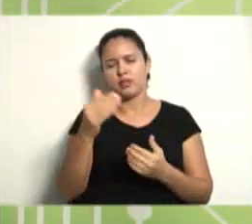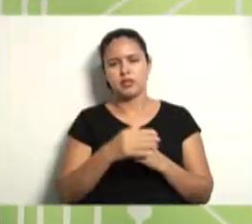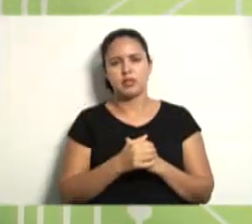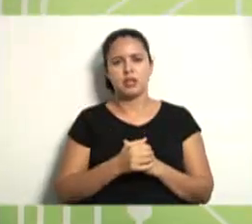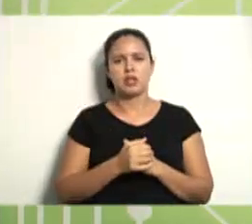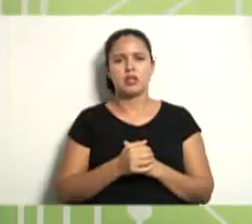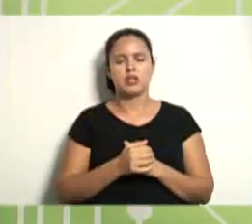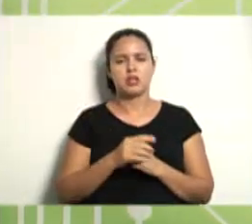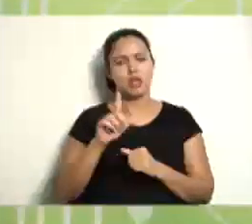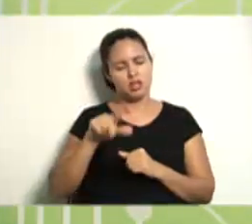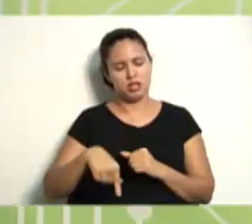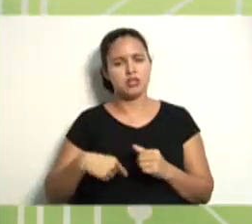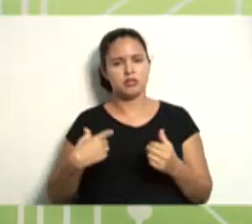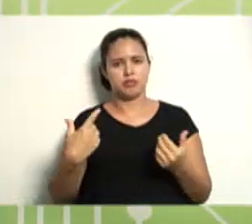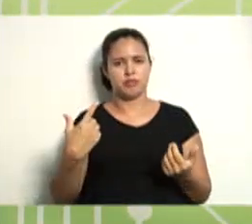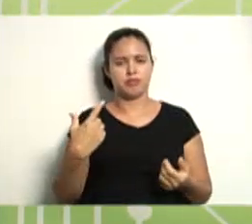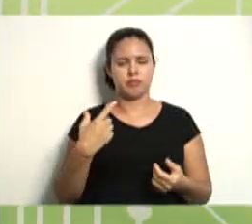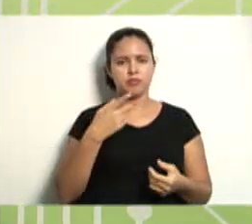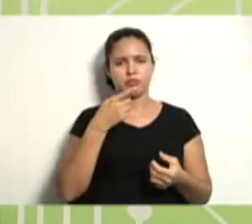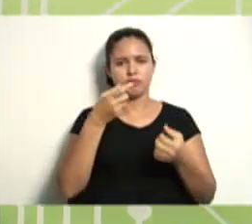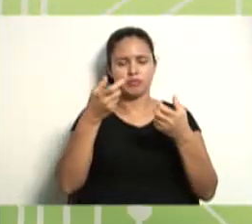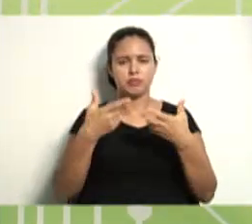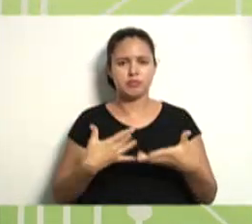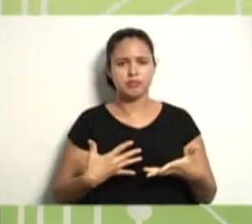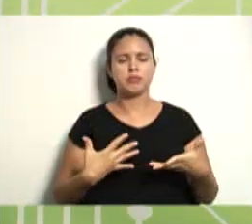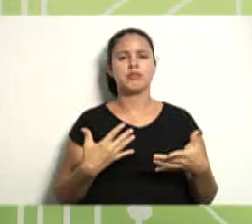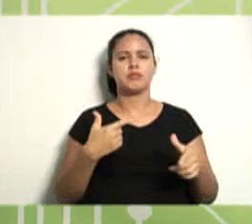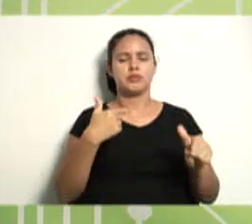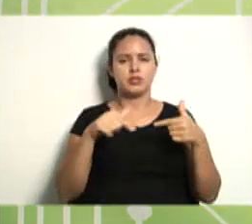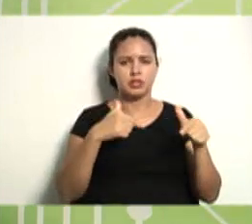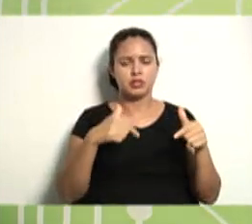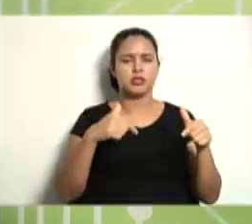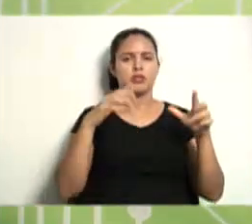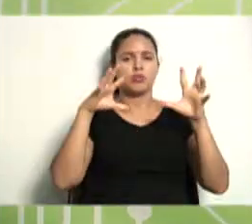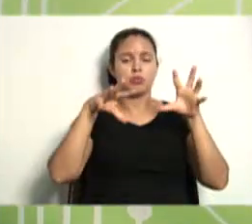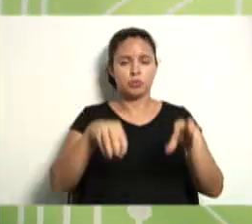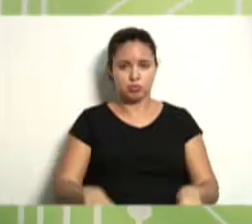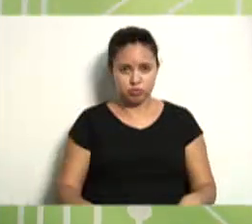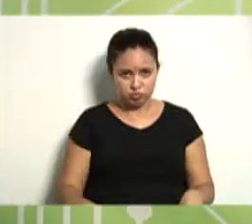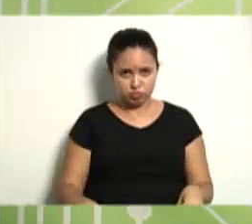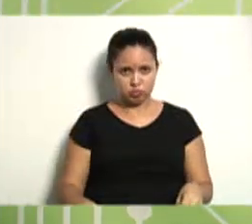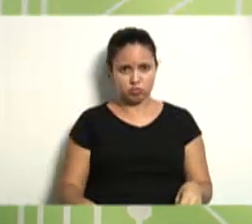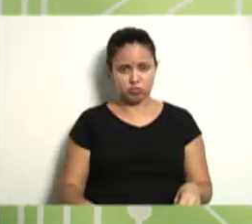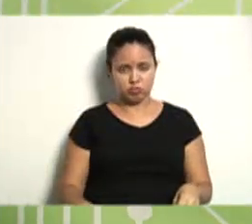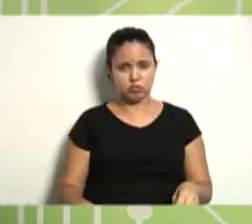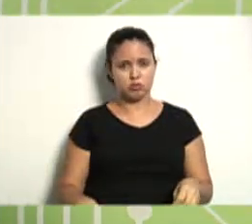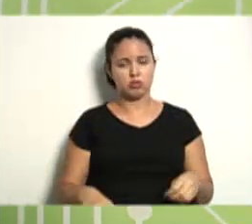Então, gente, é por isso que nós dizemos que há trabalho em tudo,